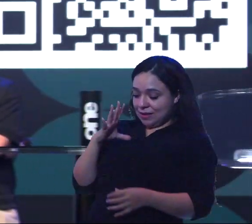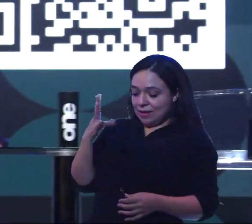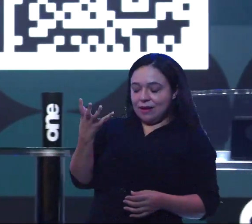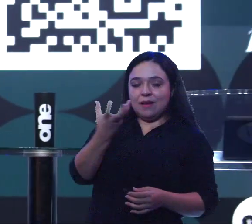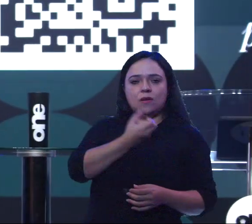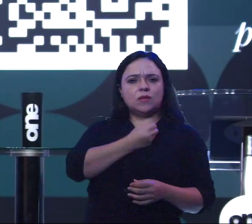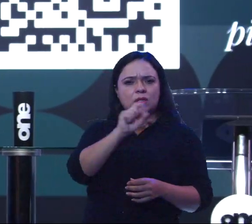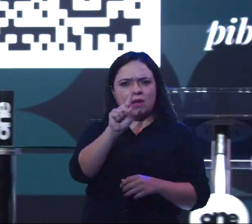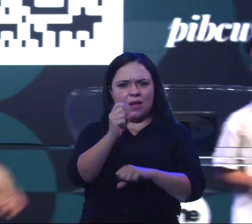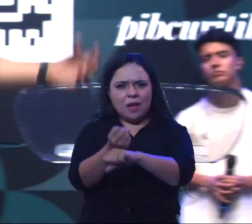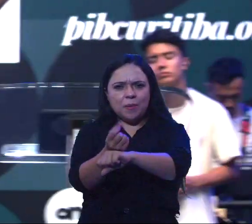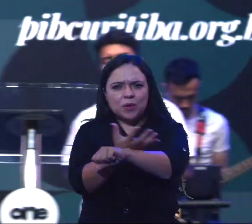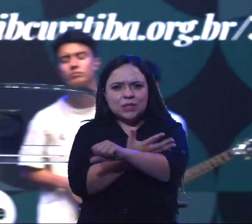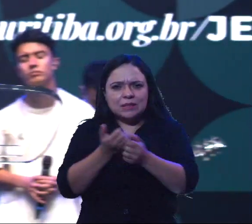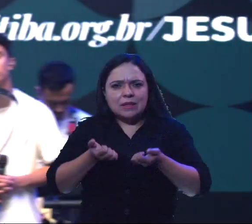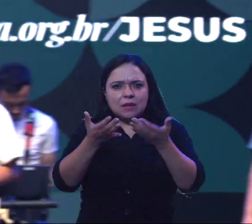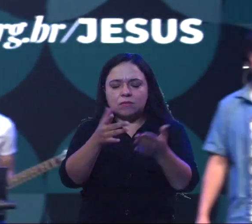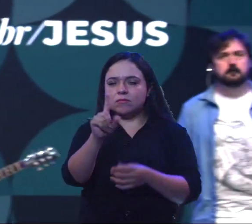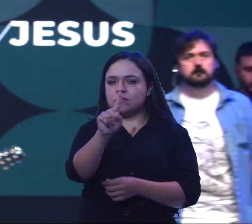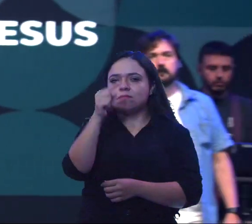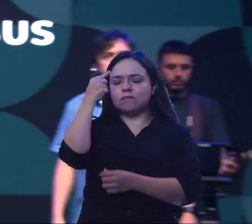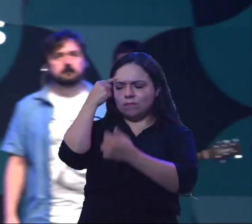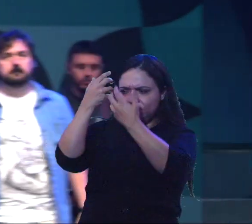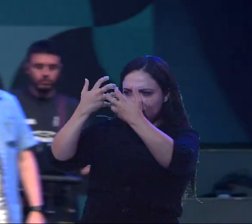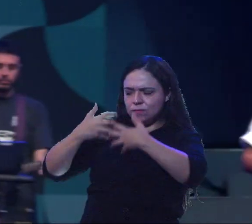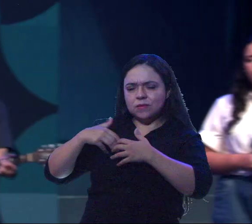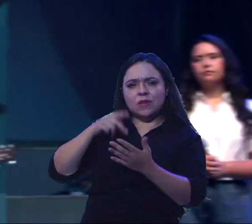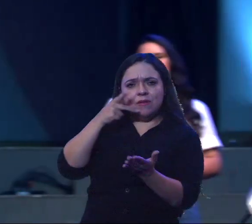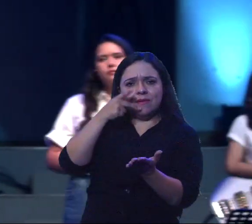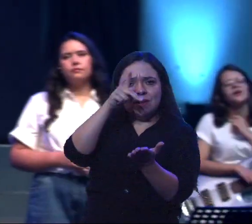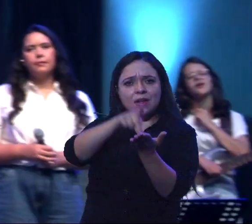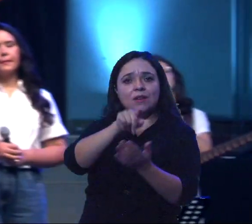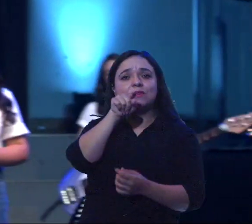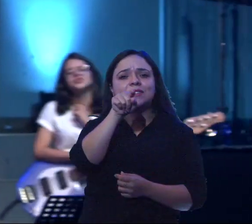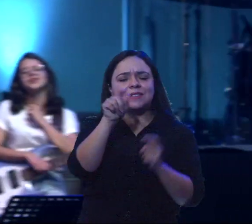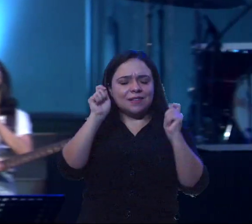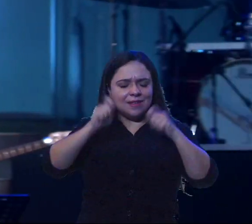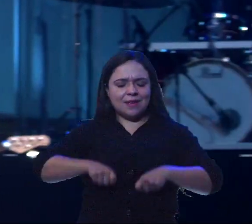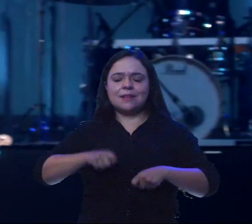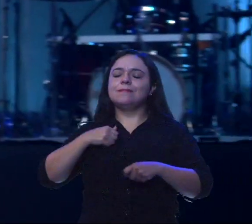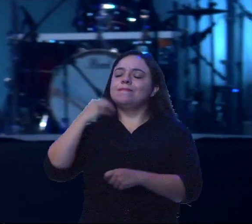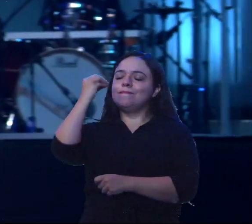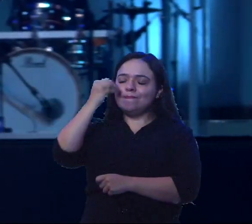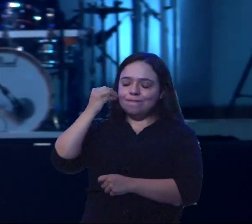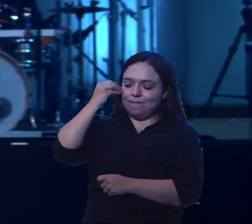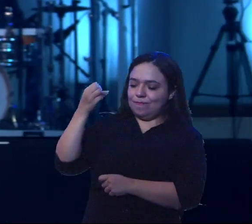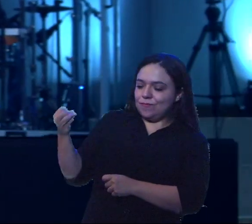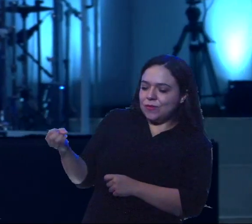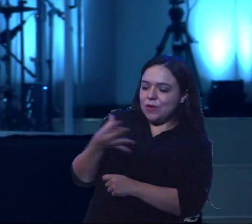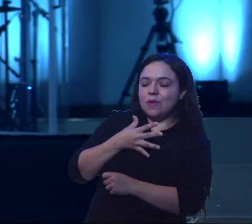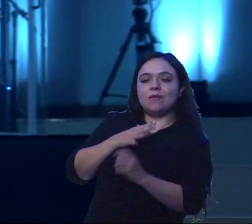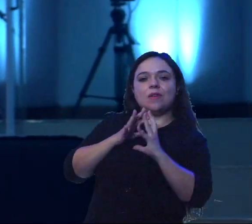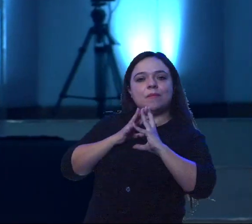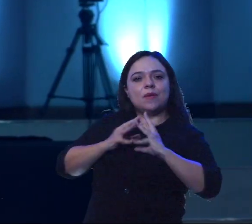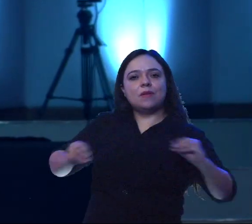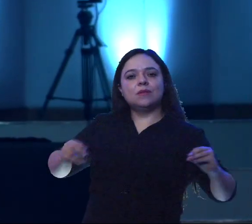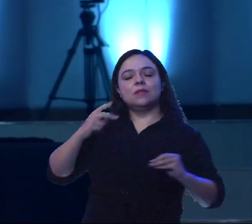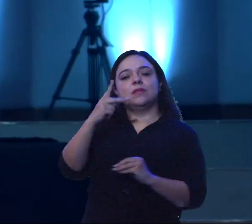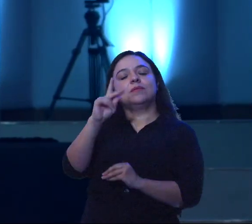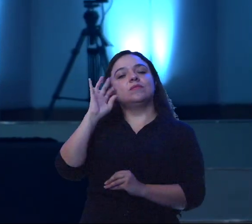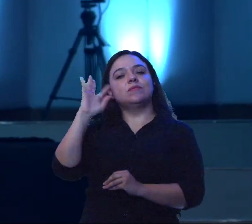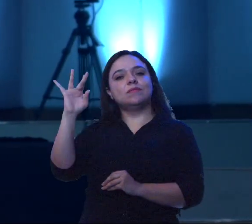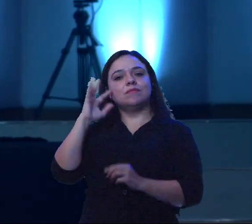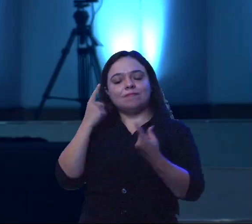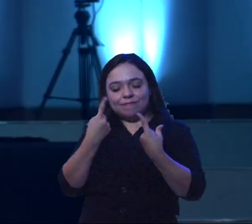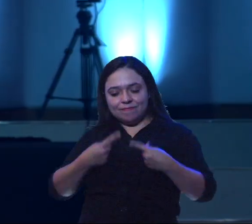sua emoção aqui agora, eu quero falar com a sua razão. Eu quero dizer para você que você pode sim ver coisas novas e restaurar sonhos daquilo